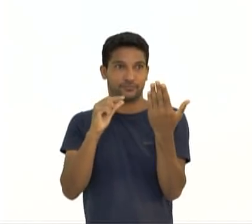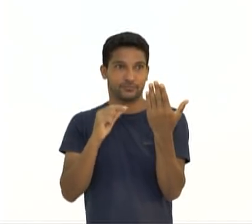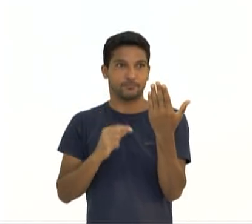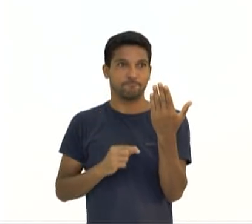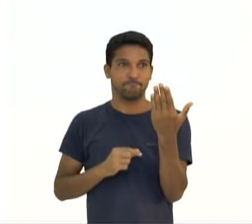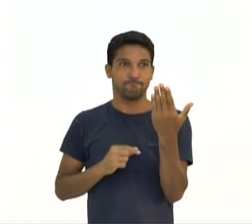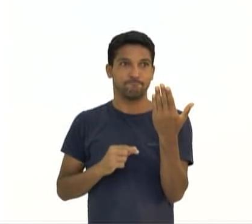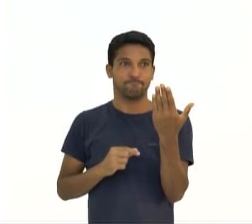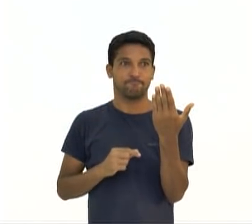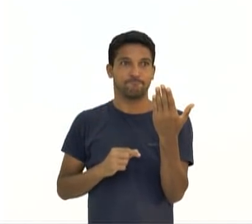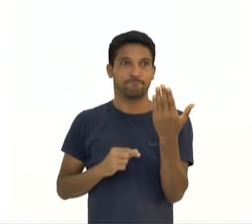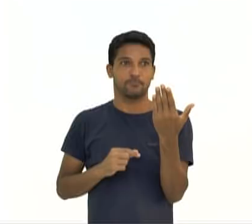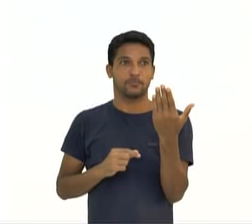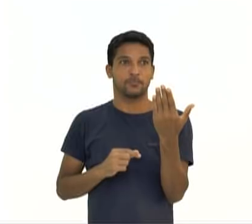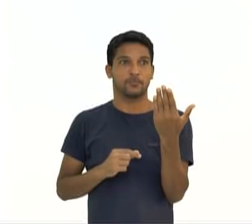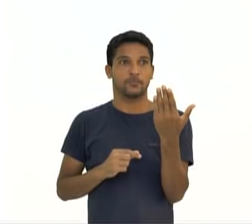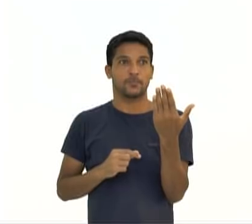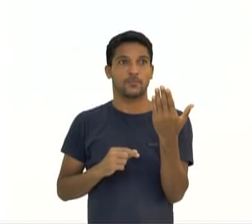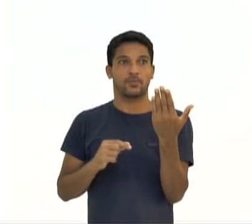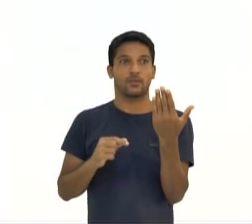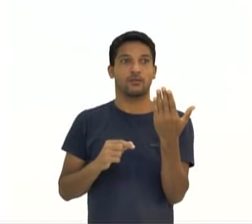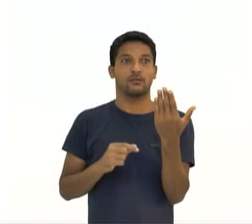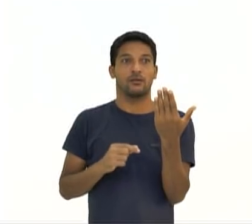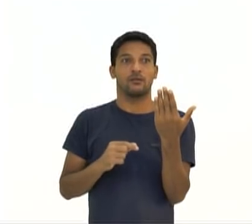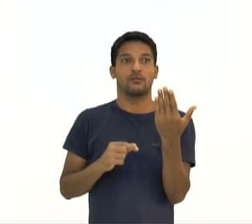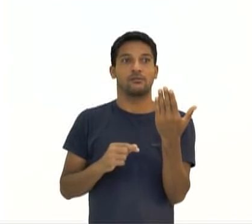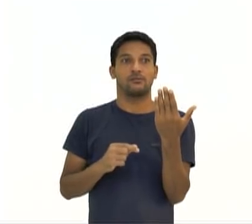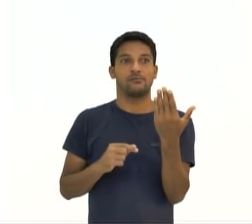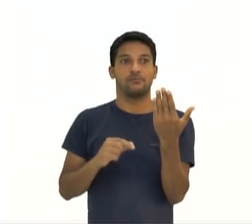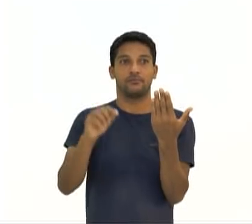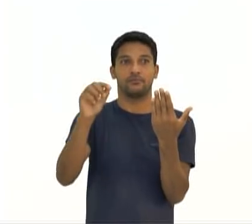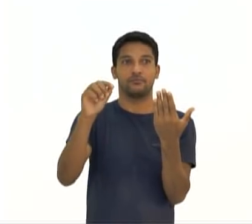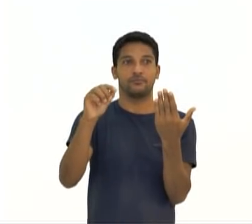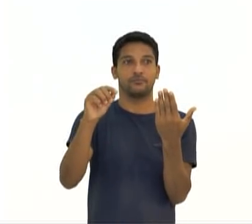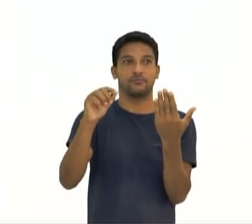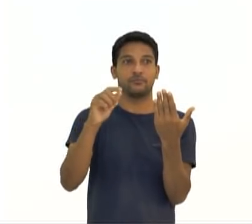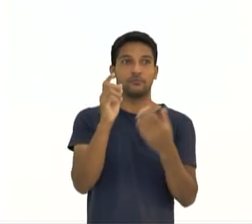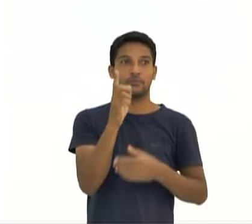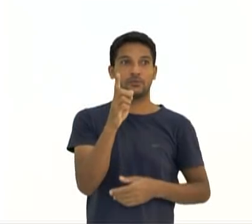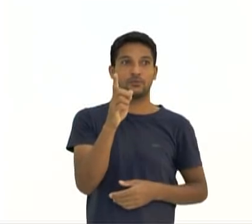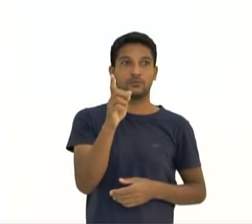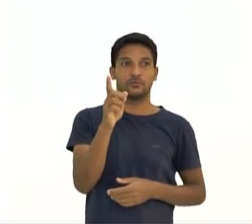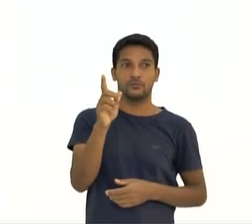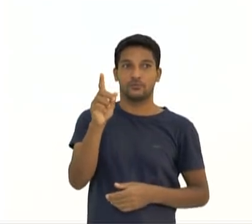e produziu também o acetileno, tá? Em